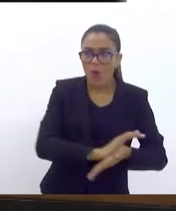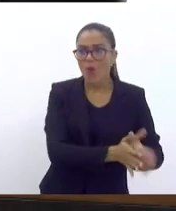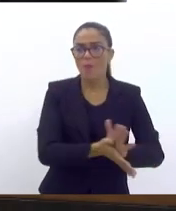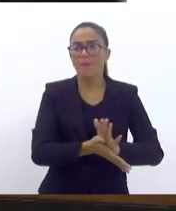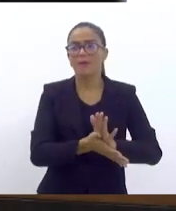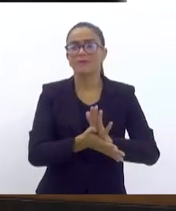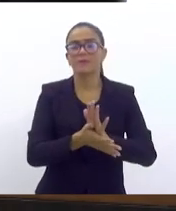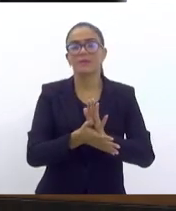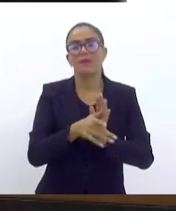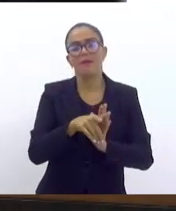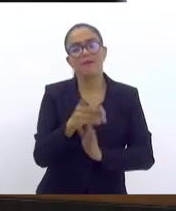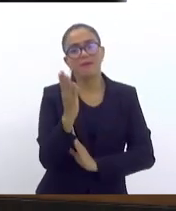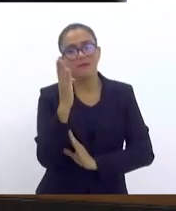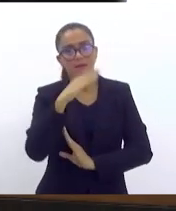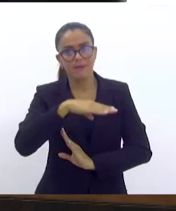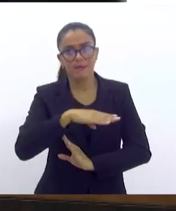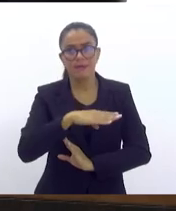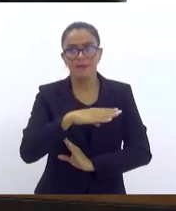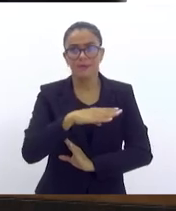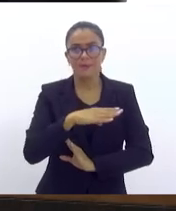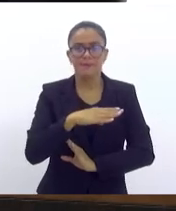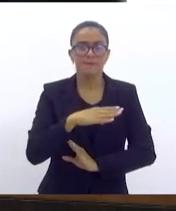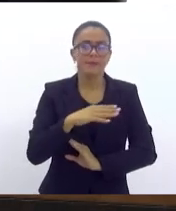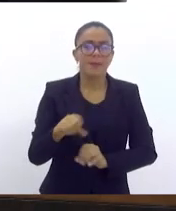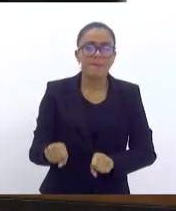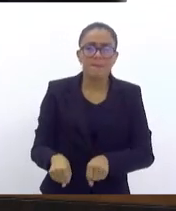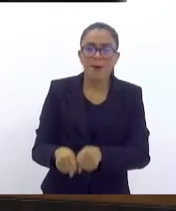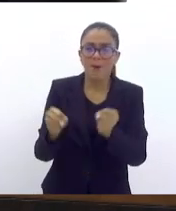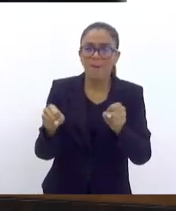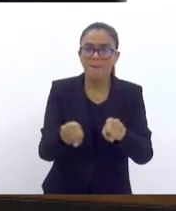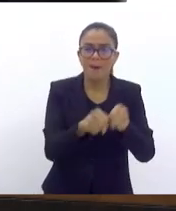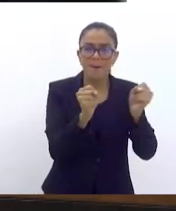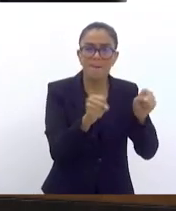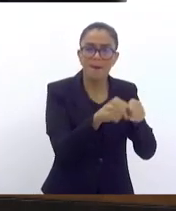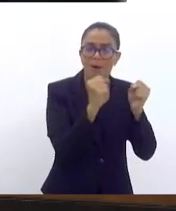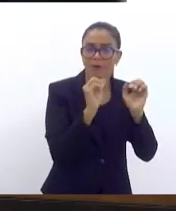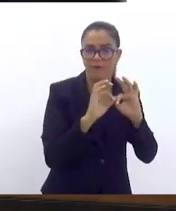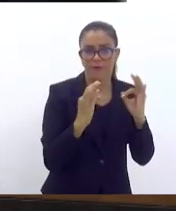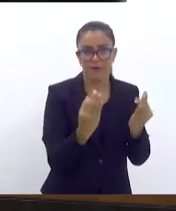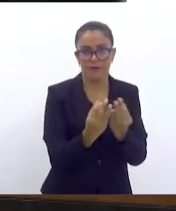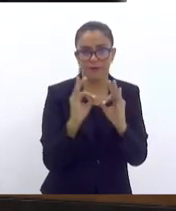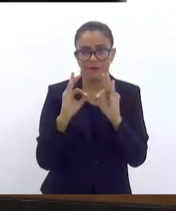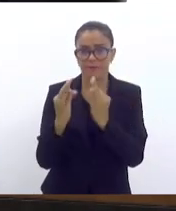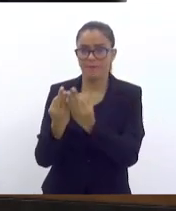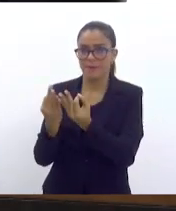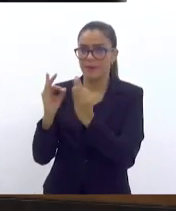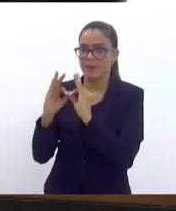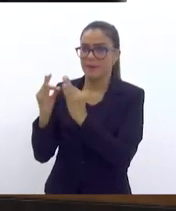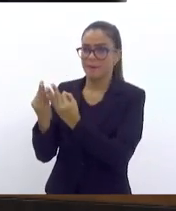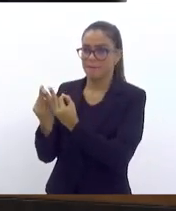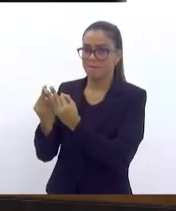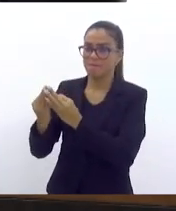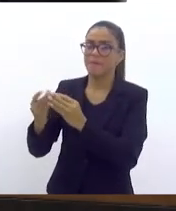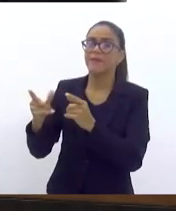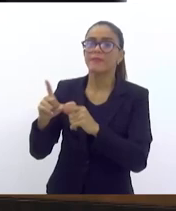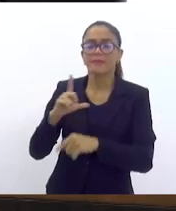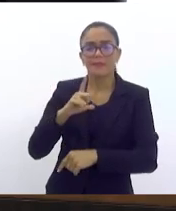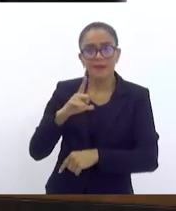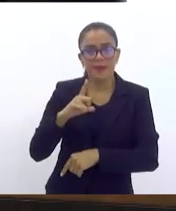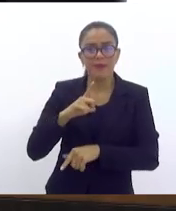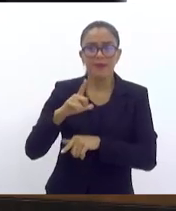esse mal que tem desfeito tanta família que tem atuado